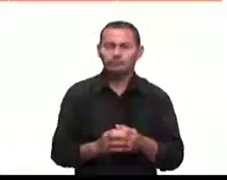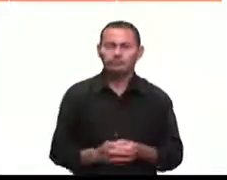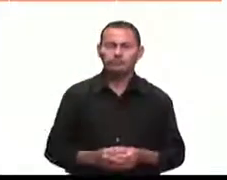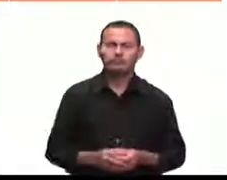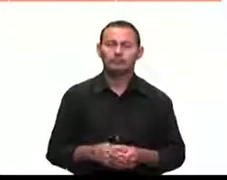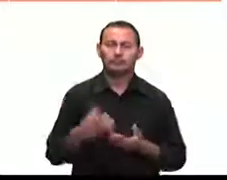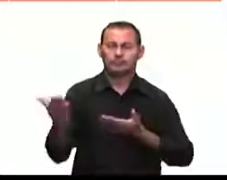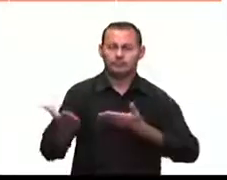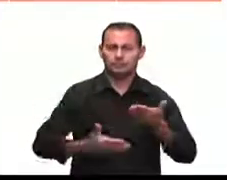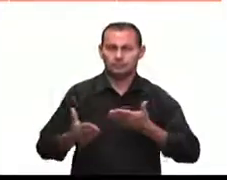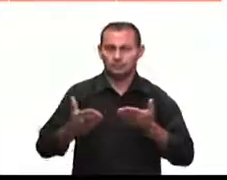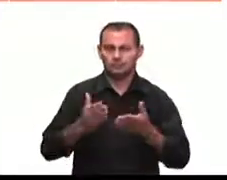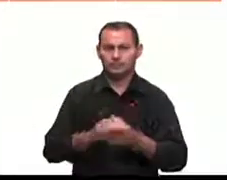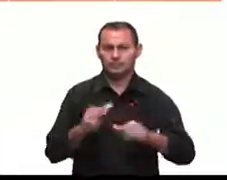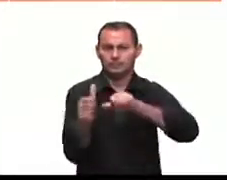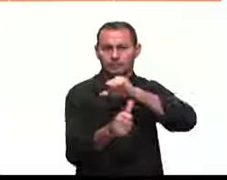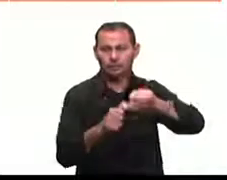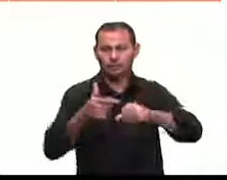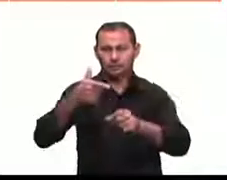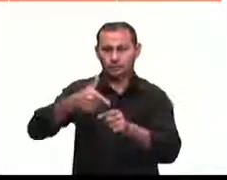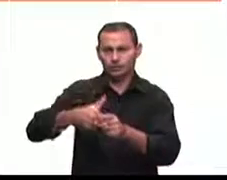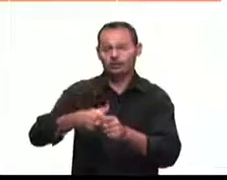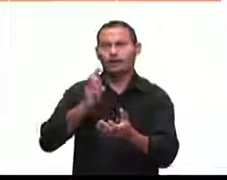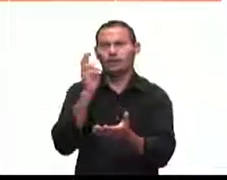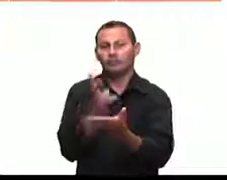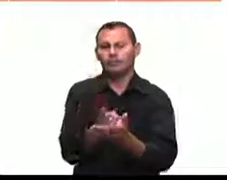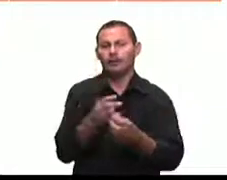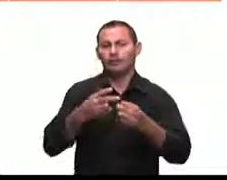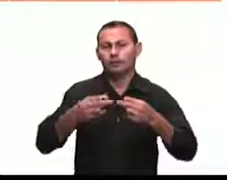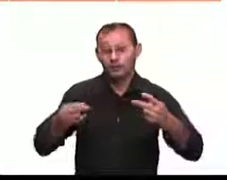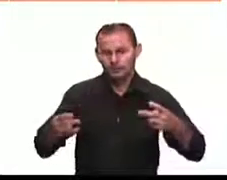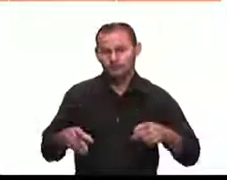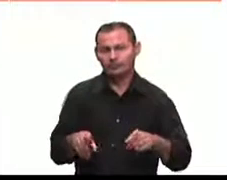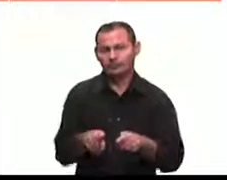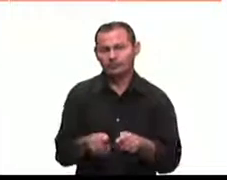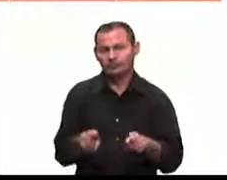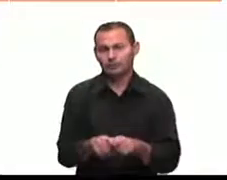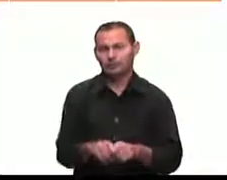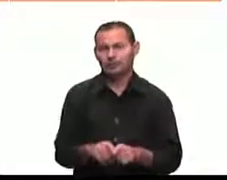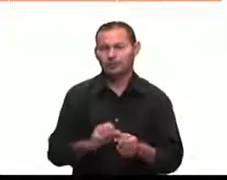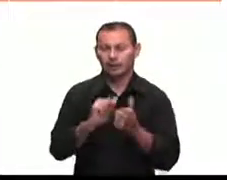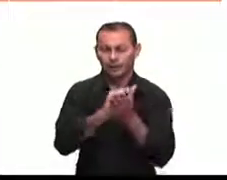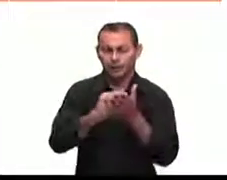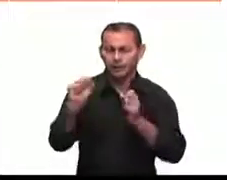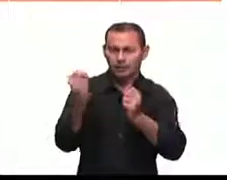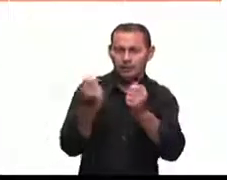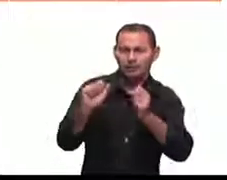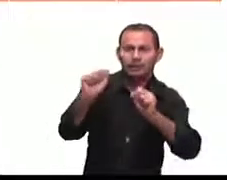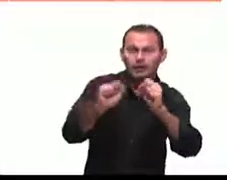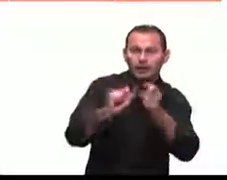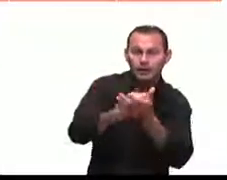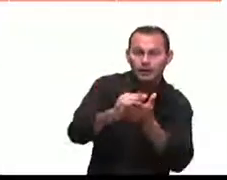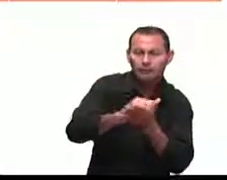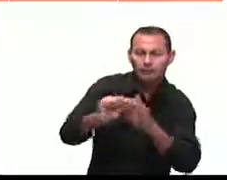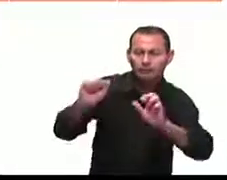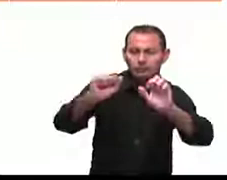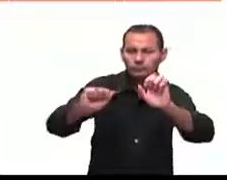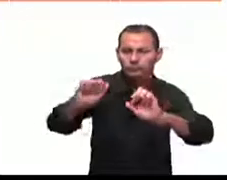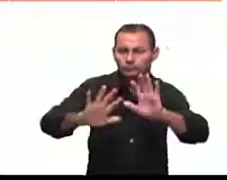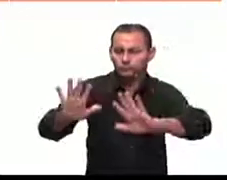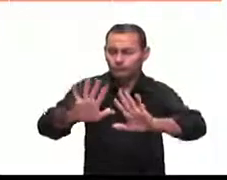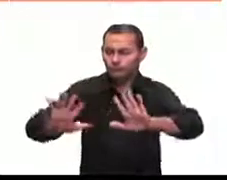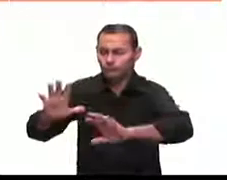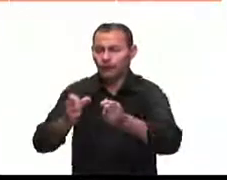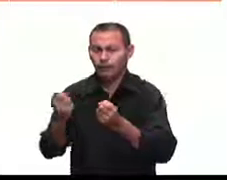então, ao serviço de troca de óleo. Mesma coisa quanto à questão da lavagem do carro, né, loja